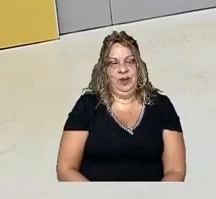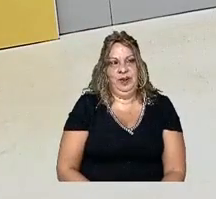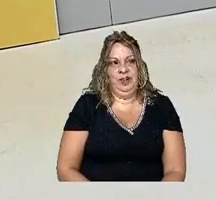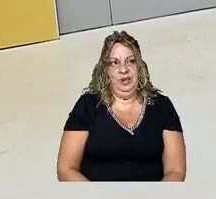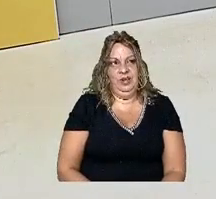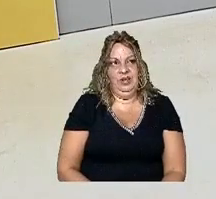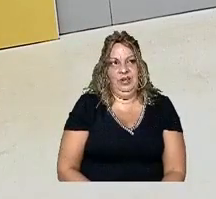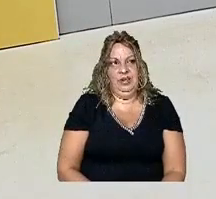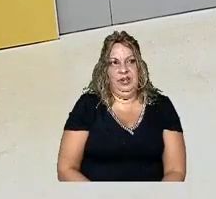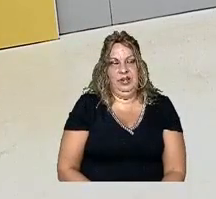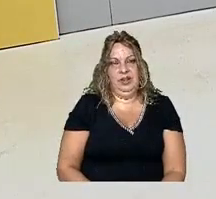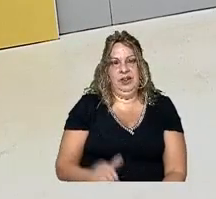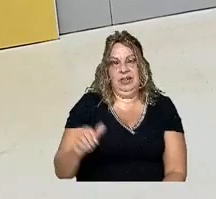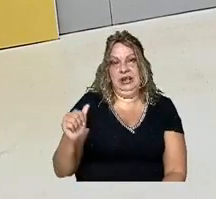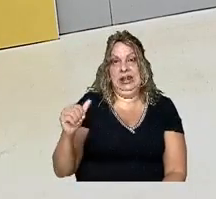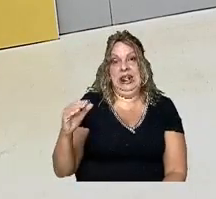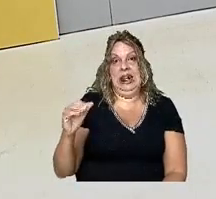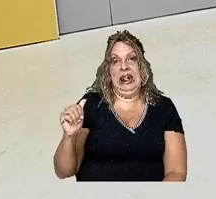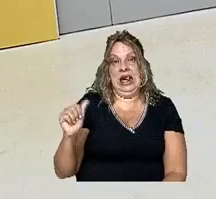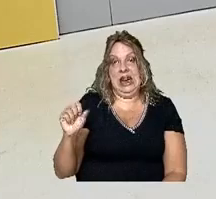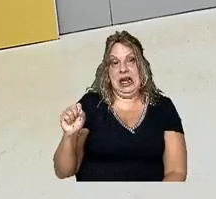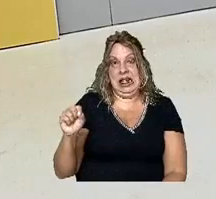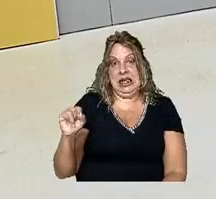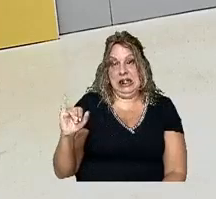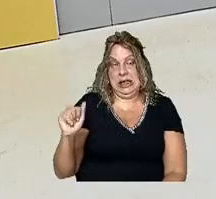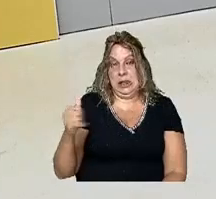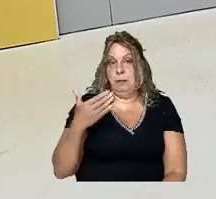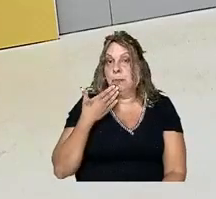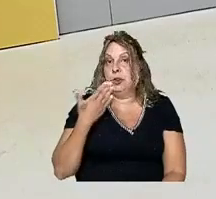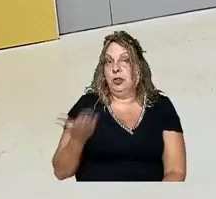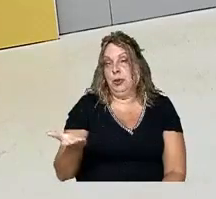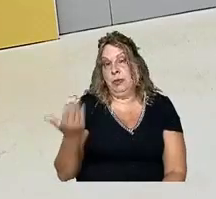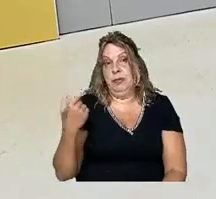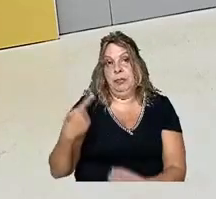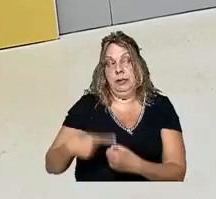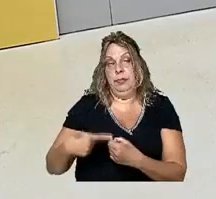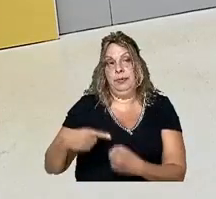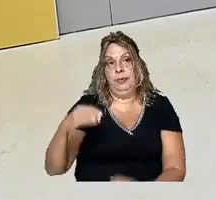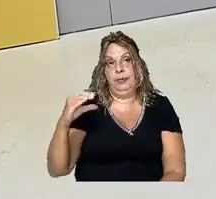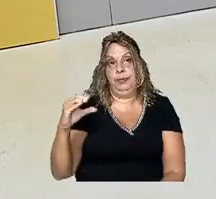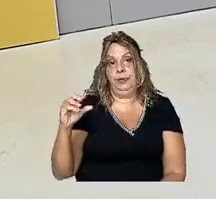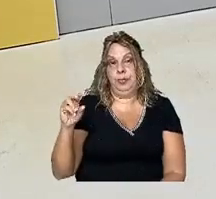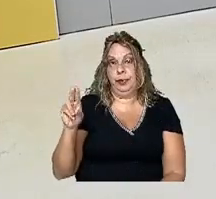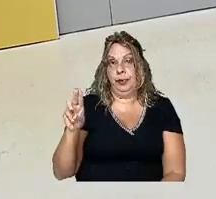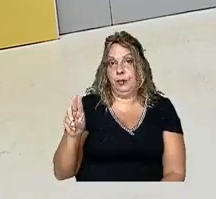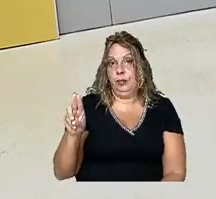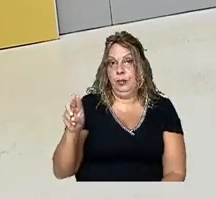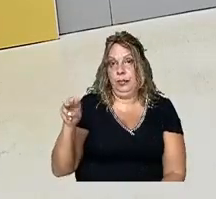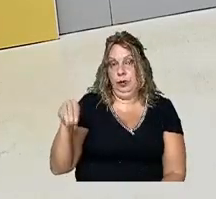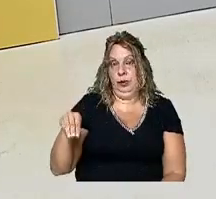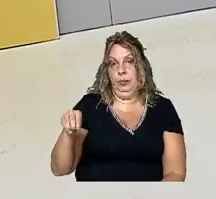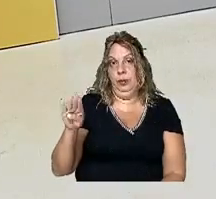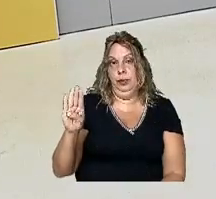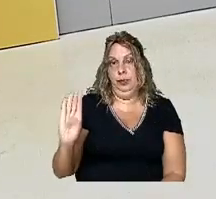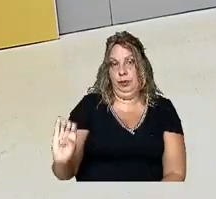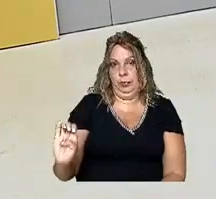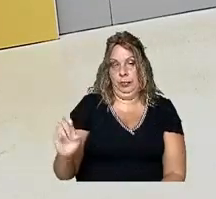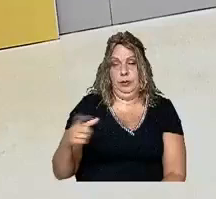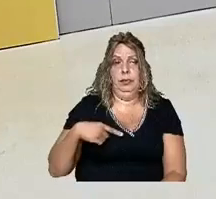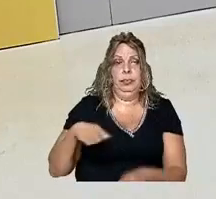pra Cumbi, Fernando Santana, um abraço pra mim, Glória, olha aí, 48, 48,